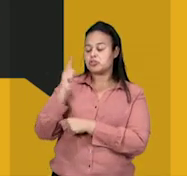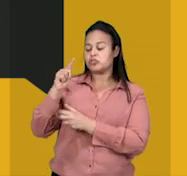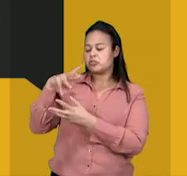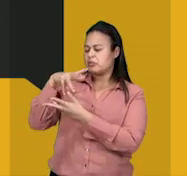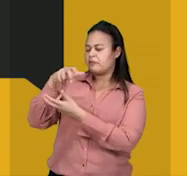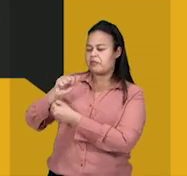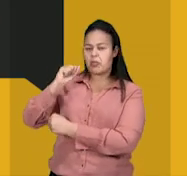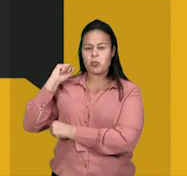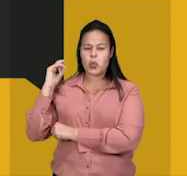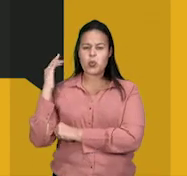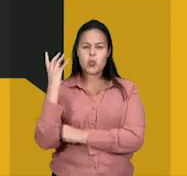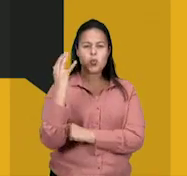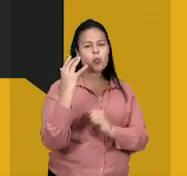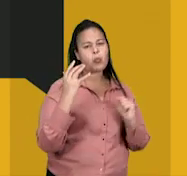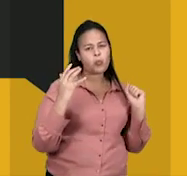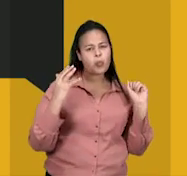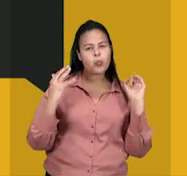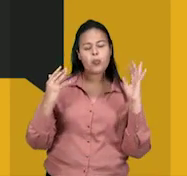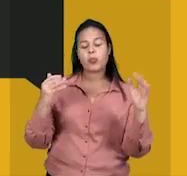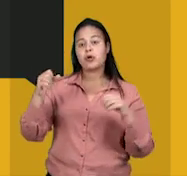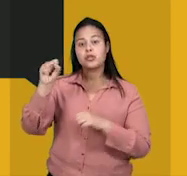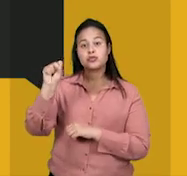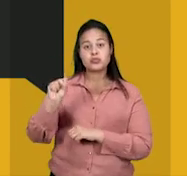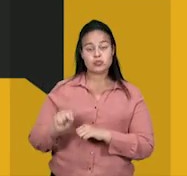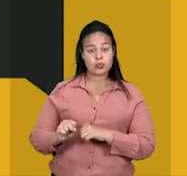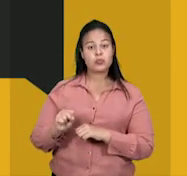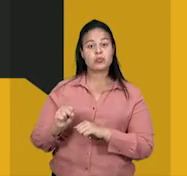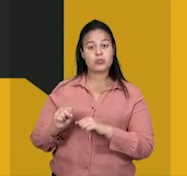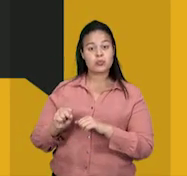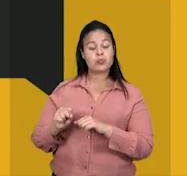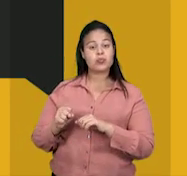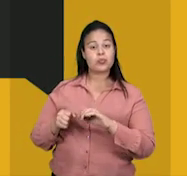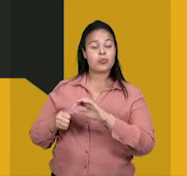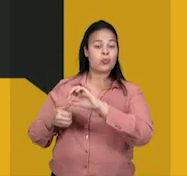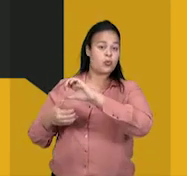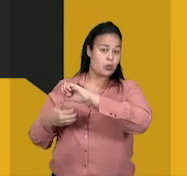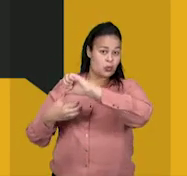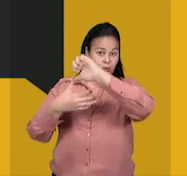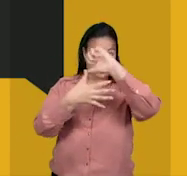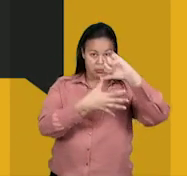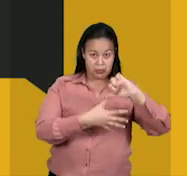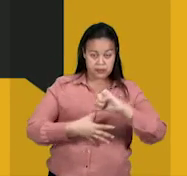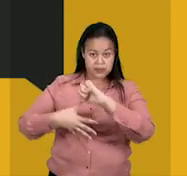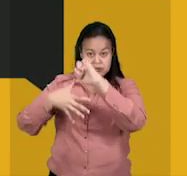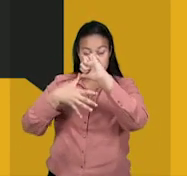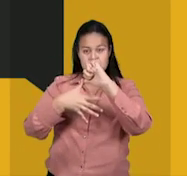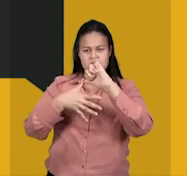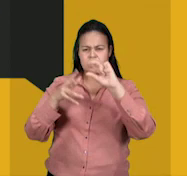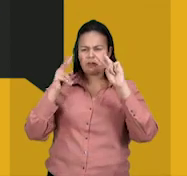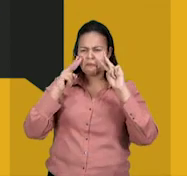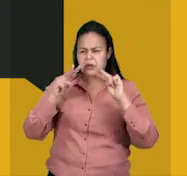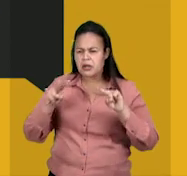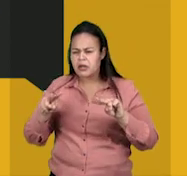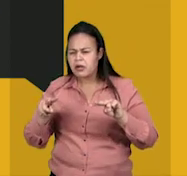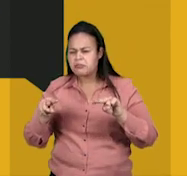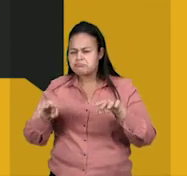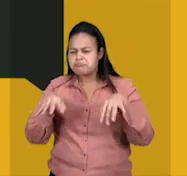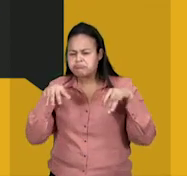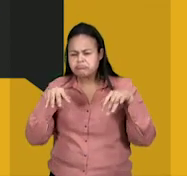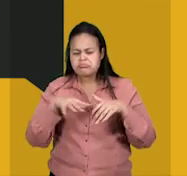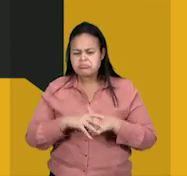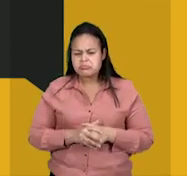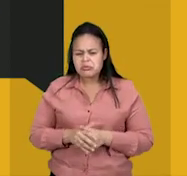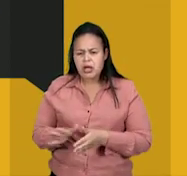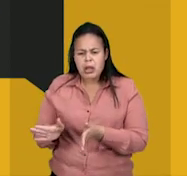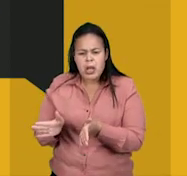fauna da região sul-americana, via seus habitantes como se fossem mendigos sentados sobre um saco